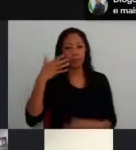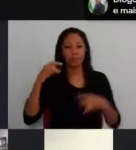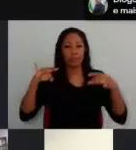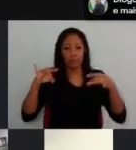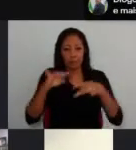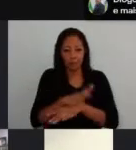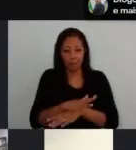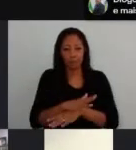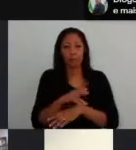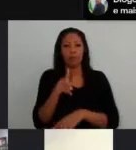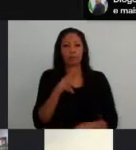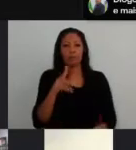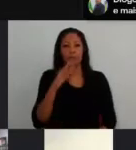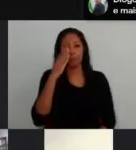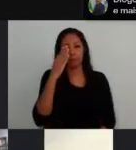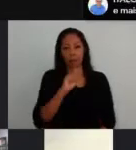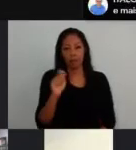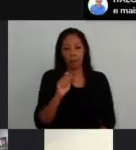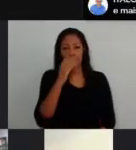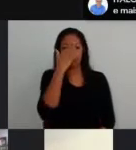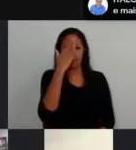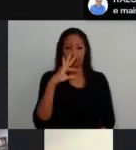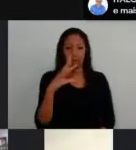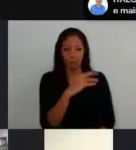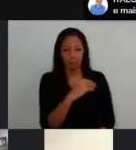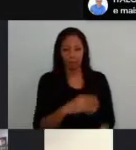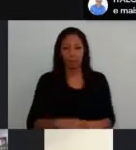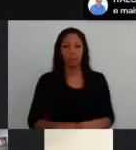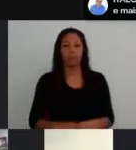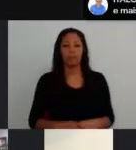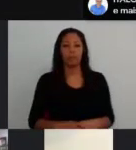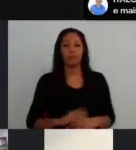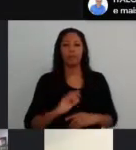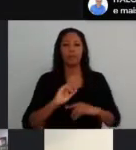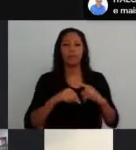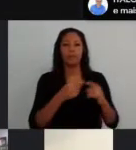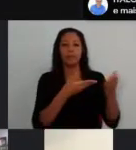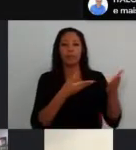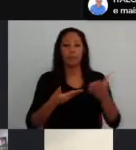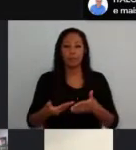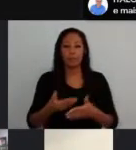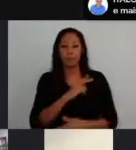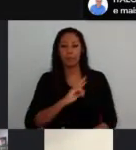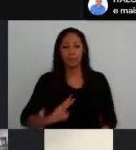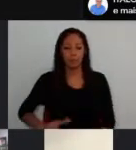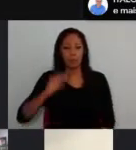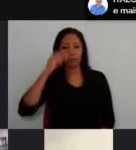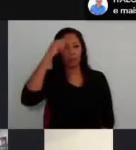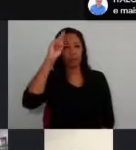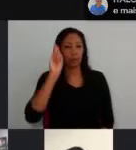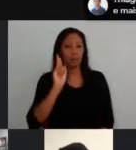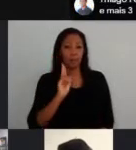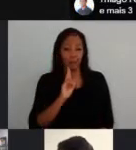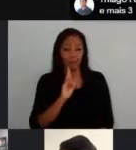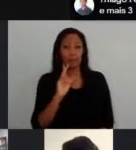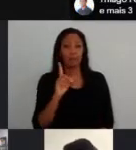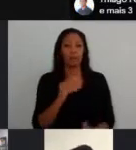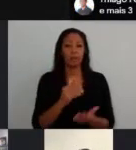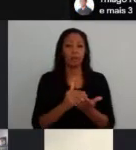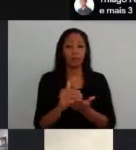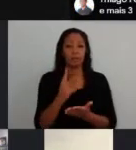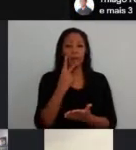presidente Irani Guedes convidou para ocupar a tribuna a vereadora Raimunda Nilda, pensando no seu pronunciamento, relatando o termo de ajustamento da gestão do Parnamirim, e em